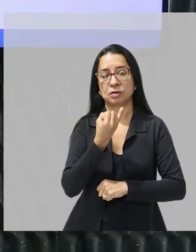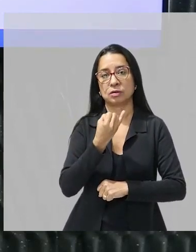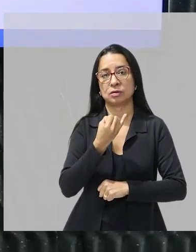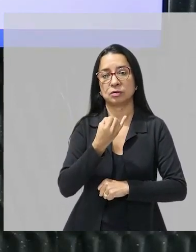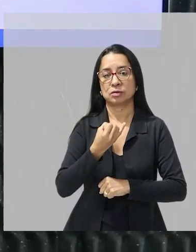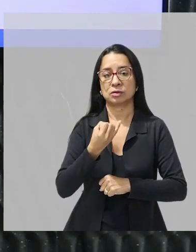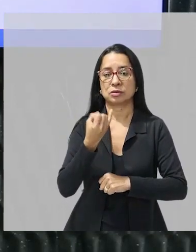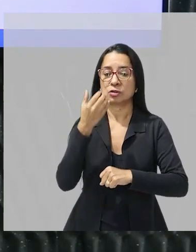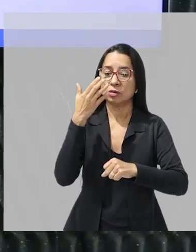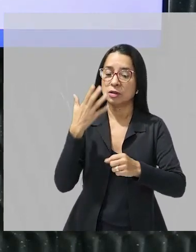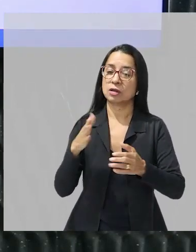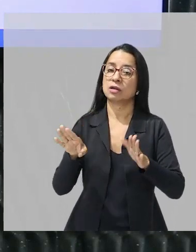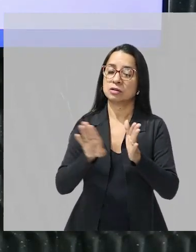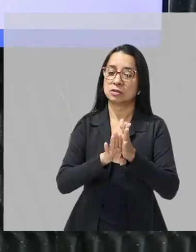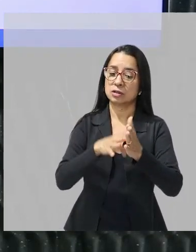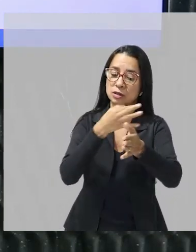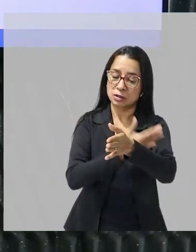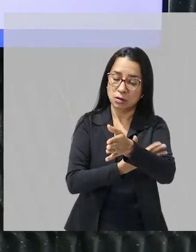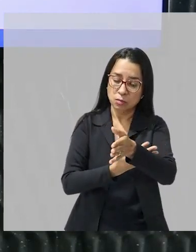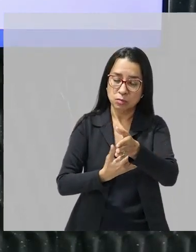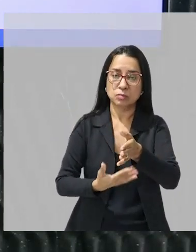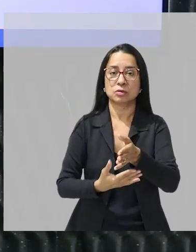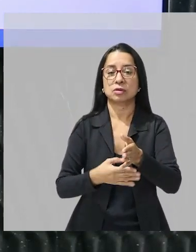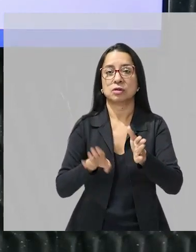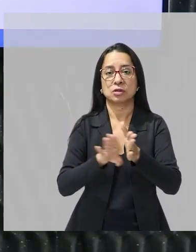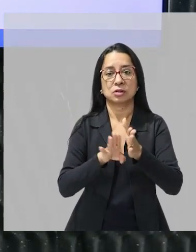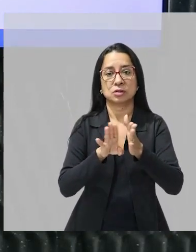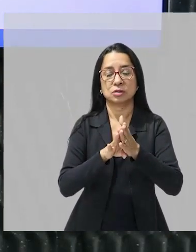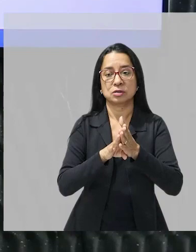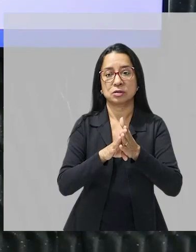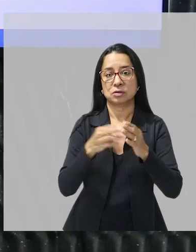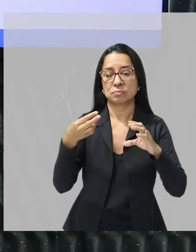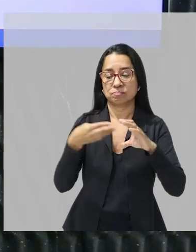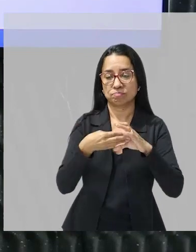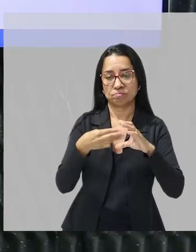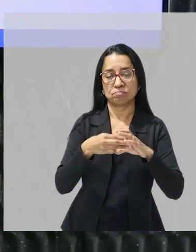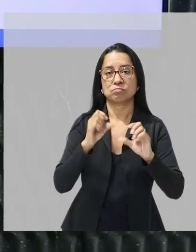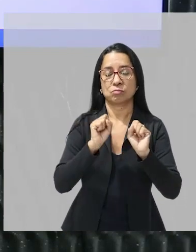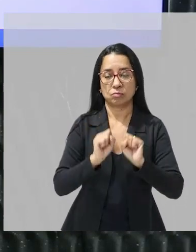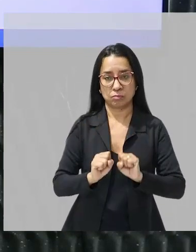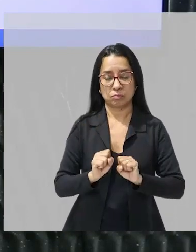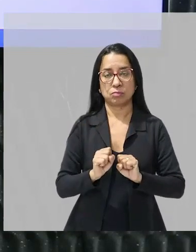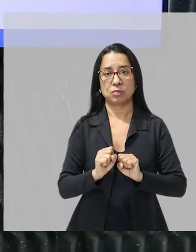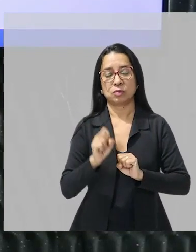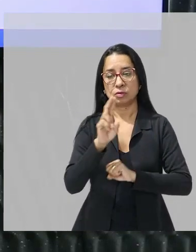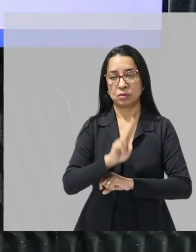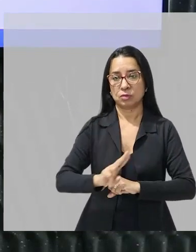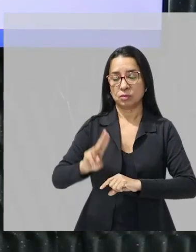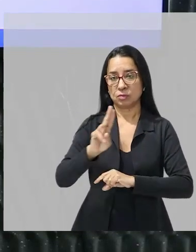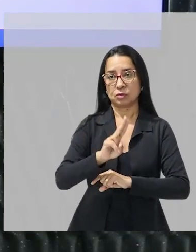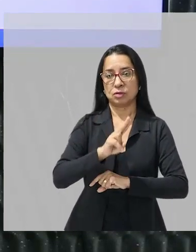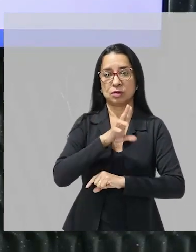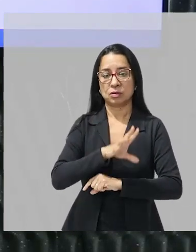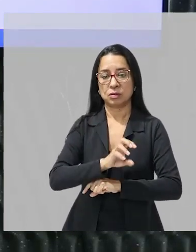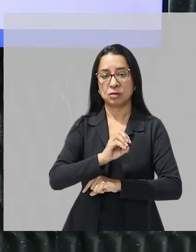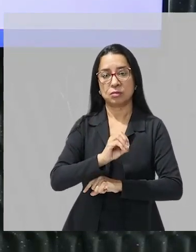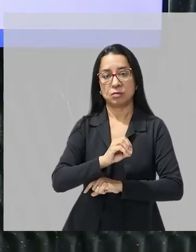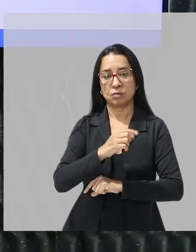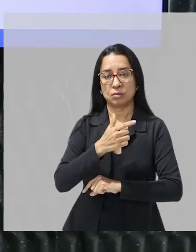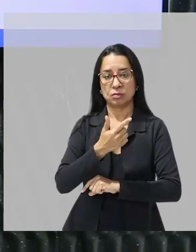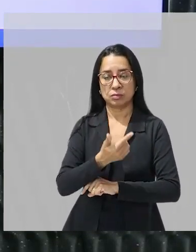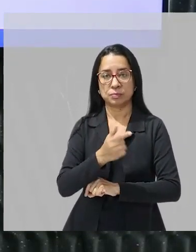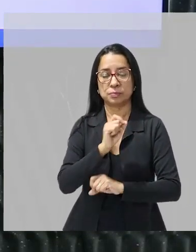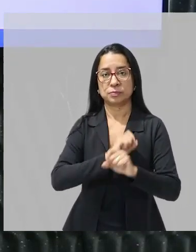nossa corrente sanguínea e chegue nas nossas células para que elas possam utilizar esse oxigênio para quebrar